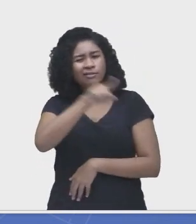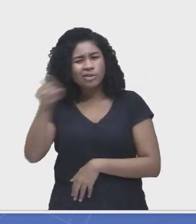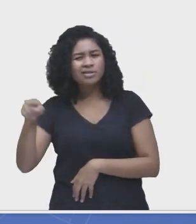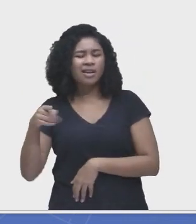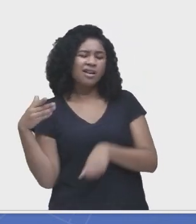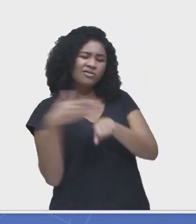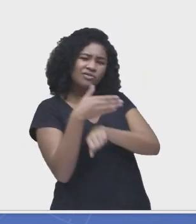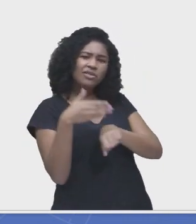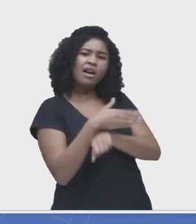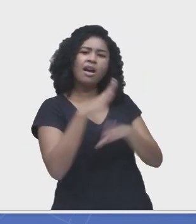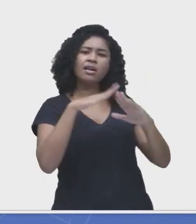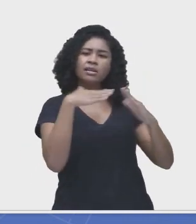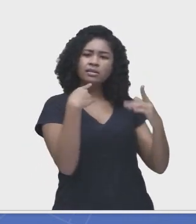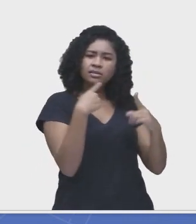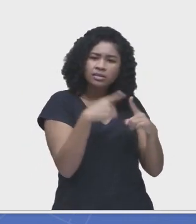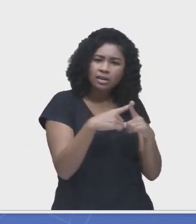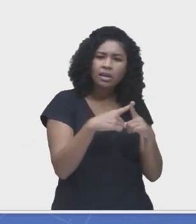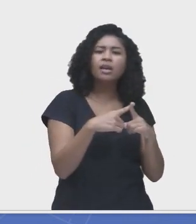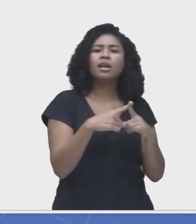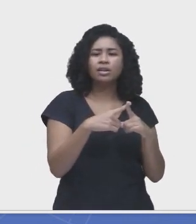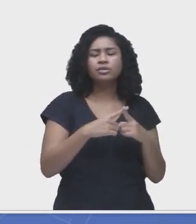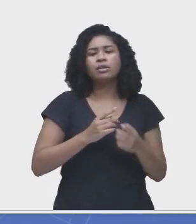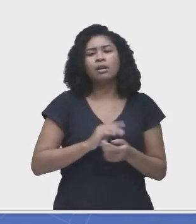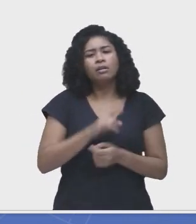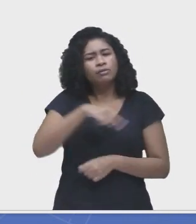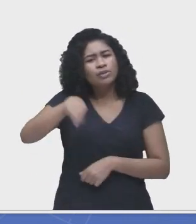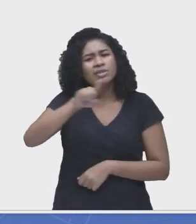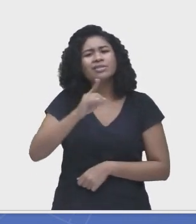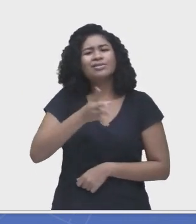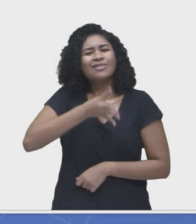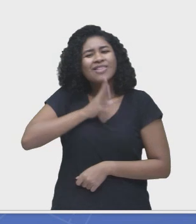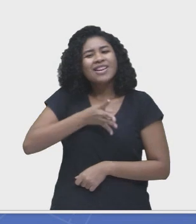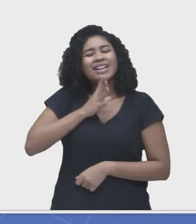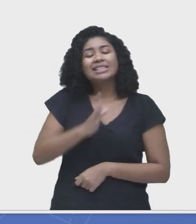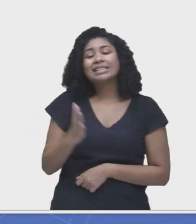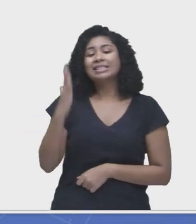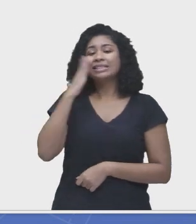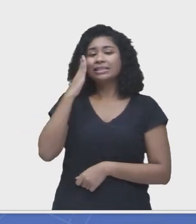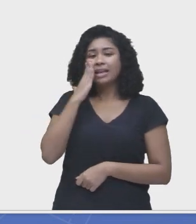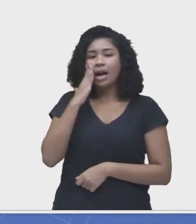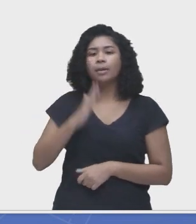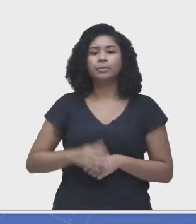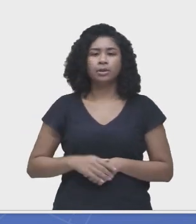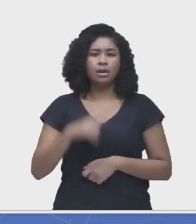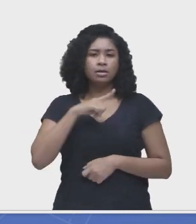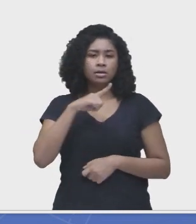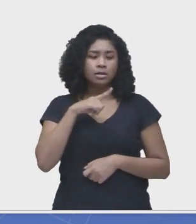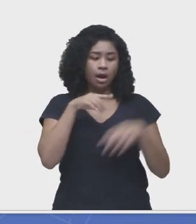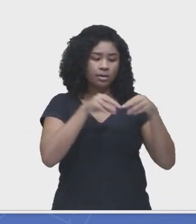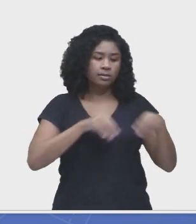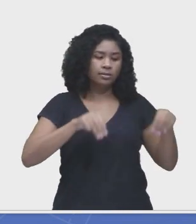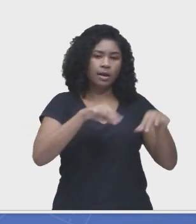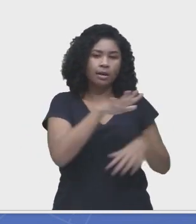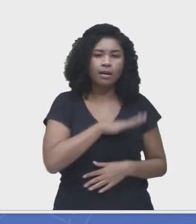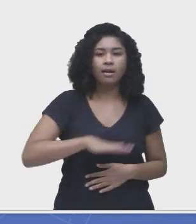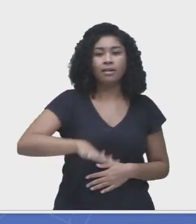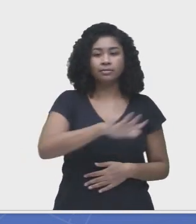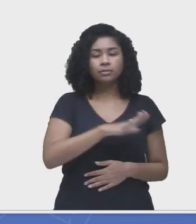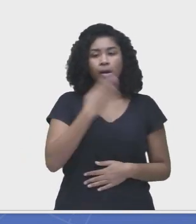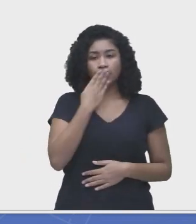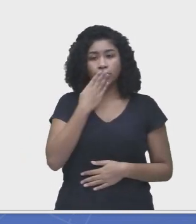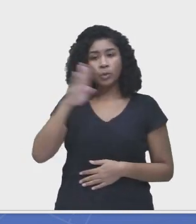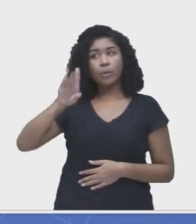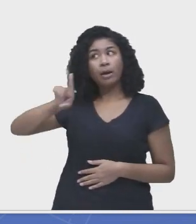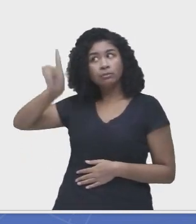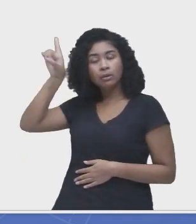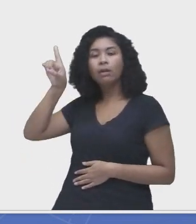quem ouve o catecismo, vocês já sabem que eles vão receber ali uma terra prometida, não é isso? Eles vão receber